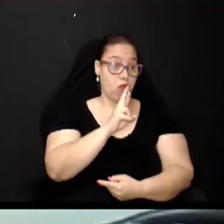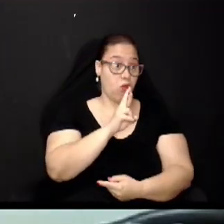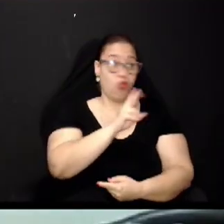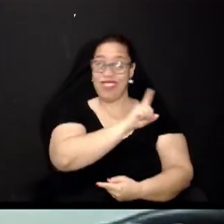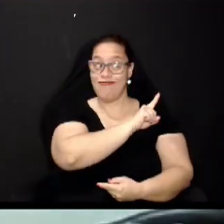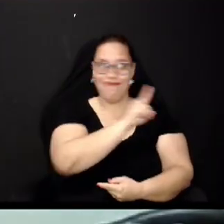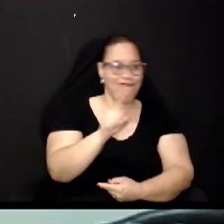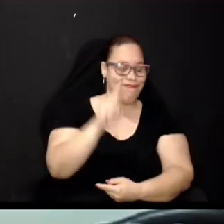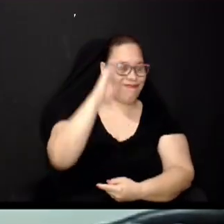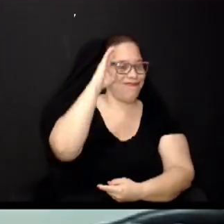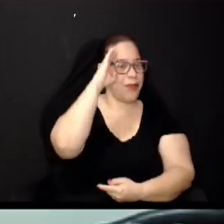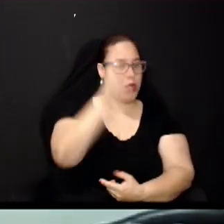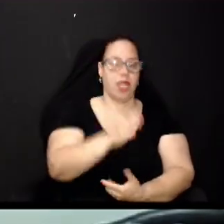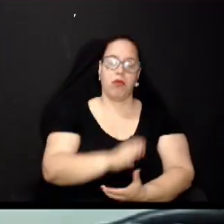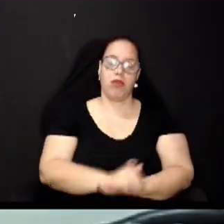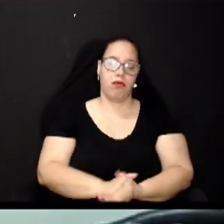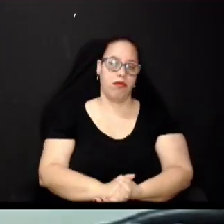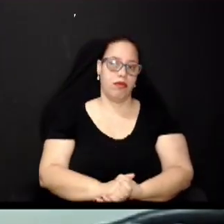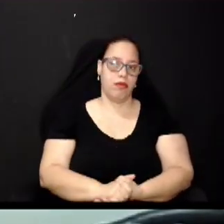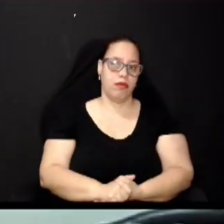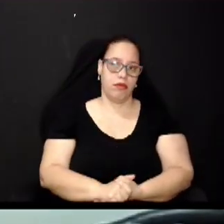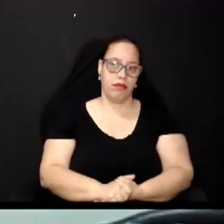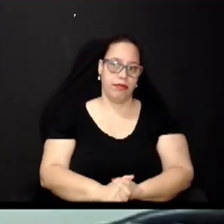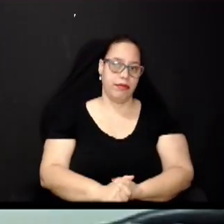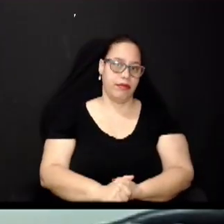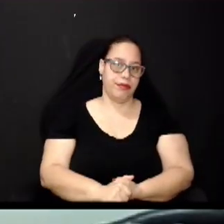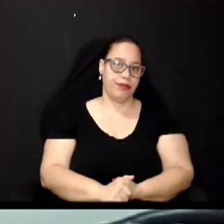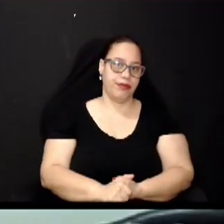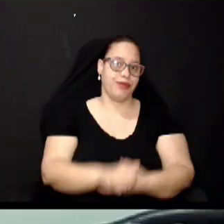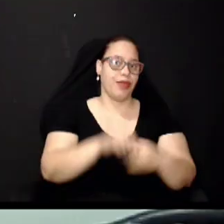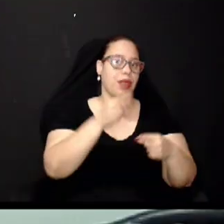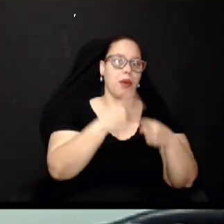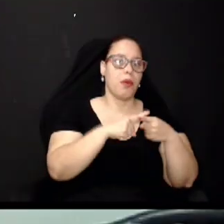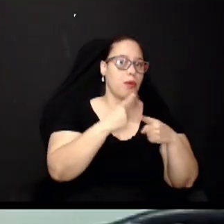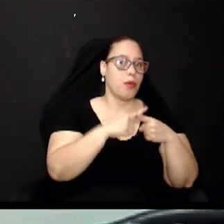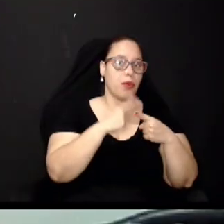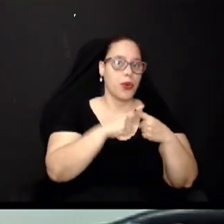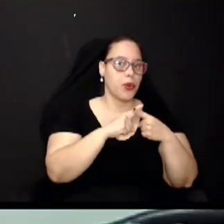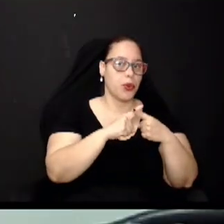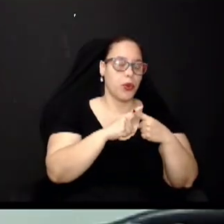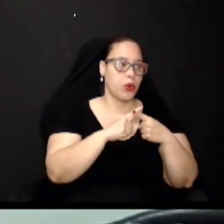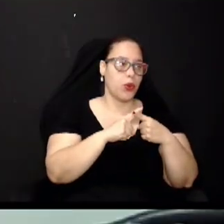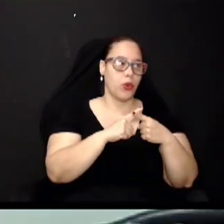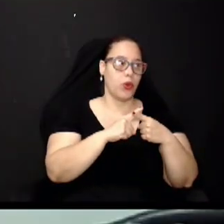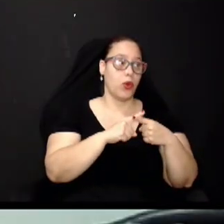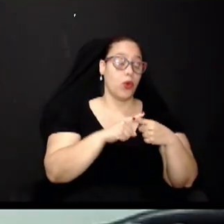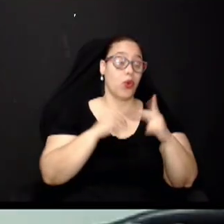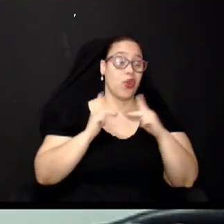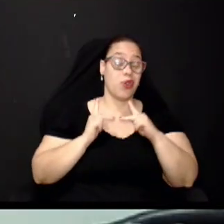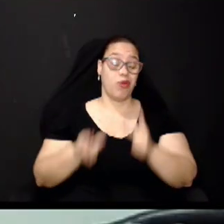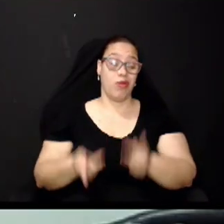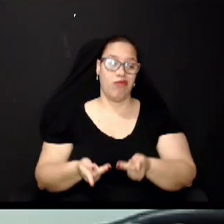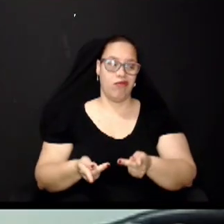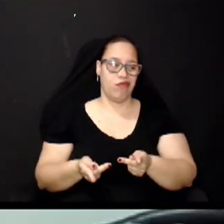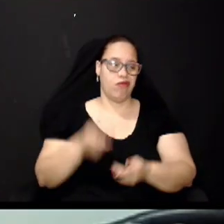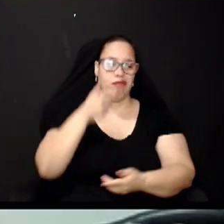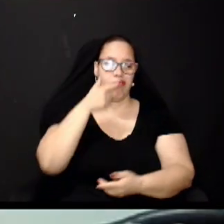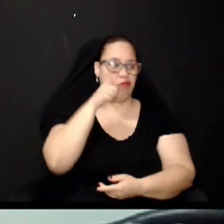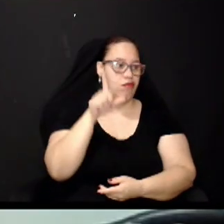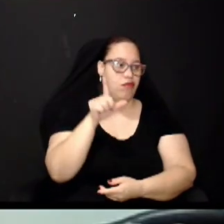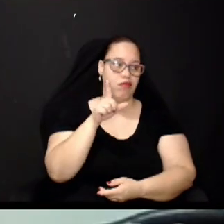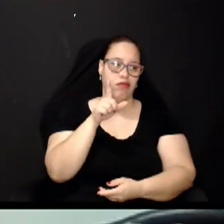principal, né, porque quando o ser humano não consegue lidar com algum